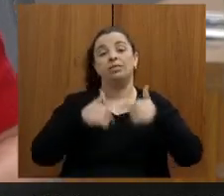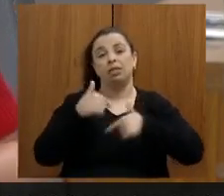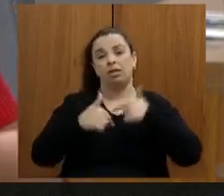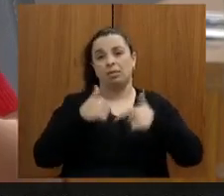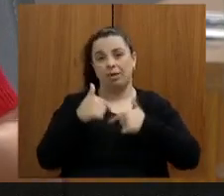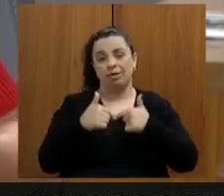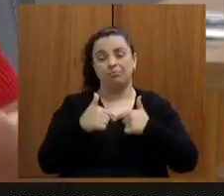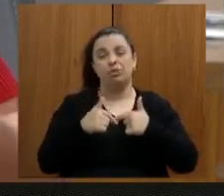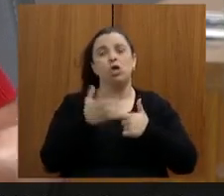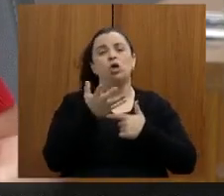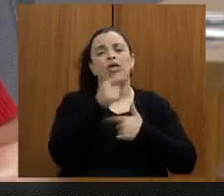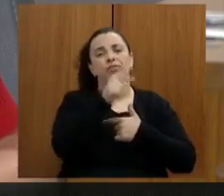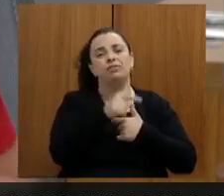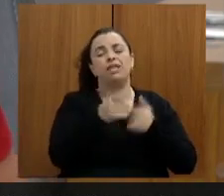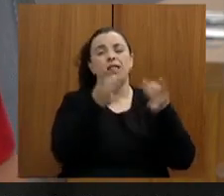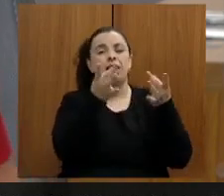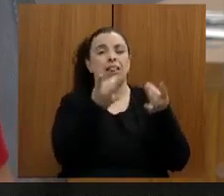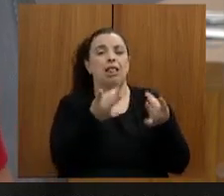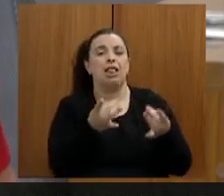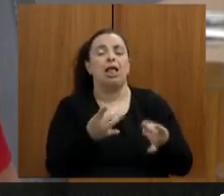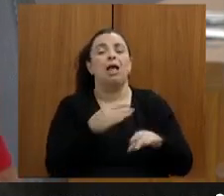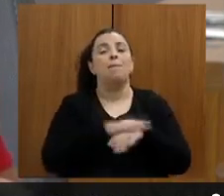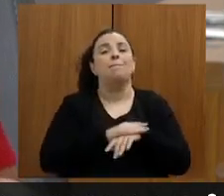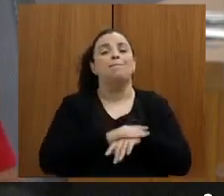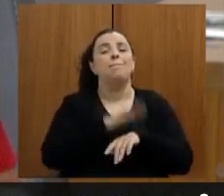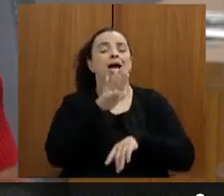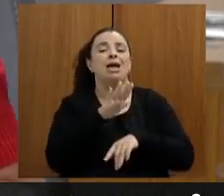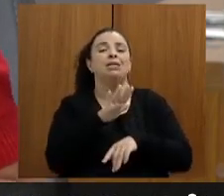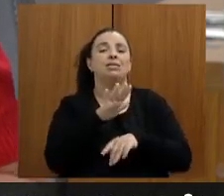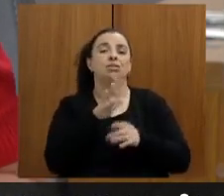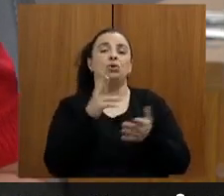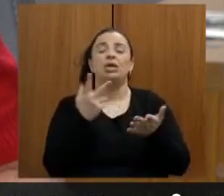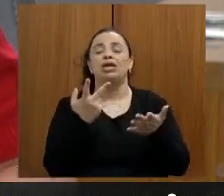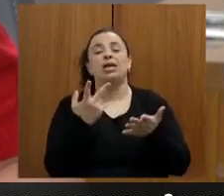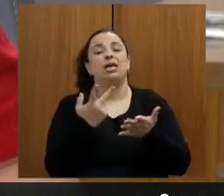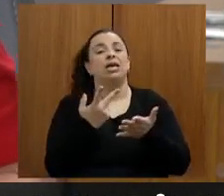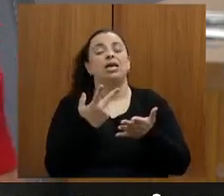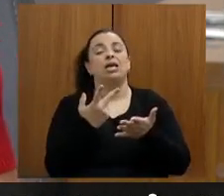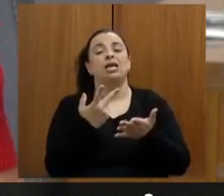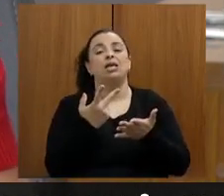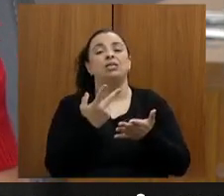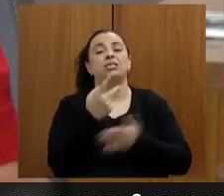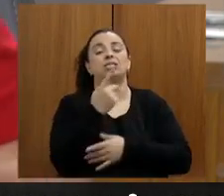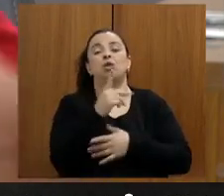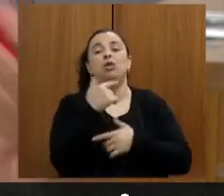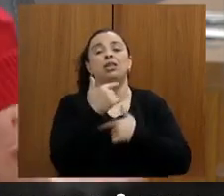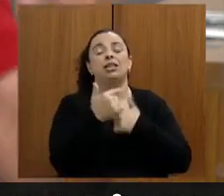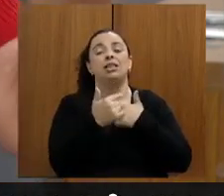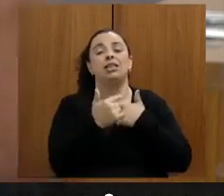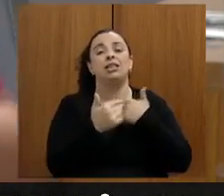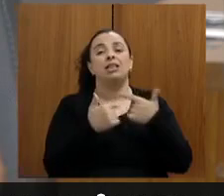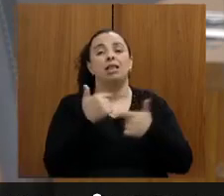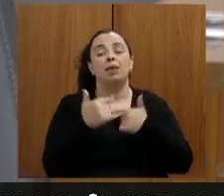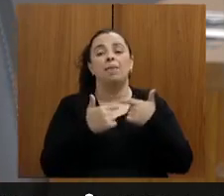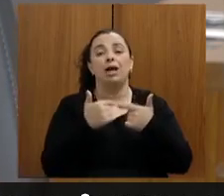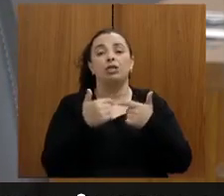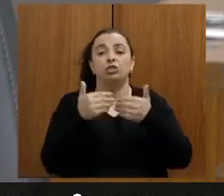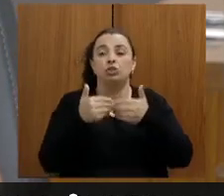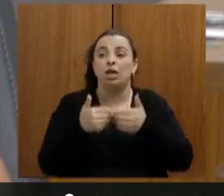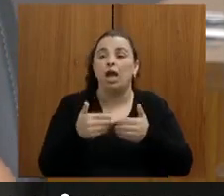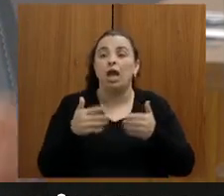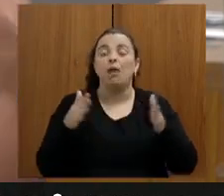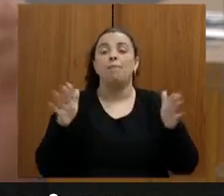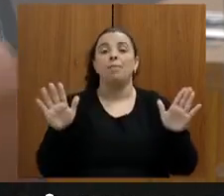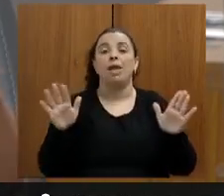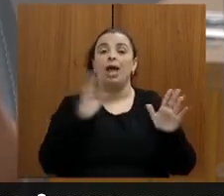eu gostaria que detalhasse ainda mais sobre essa situação da da expansão da capacidade de